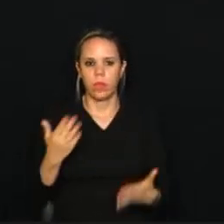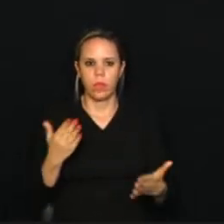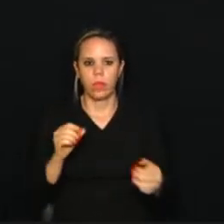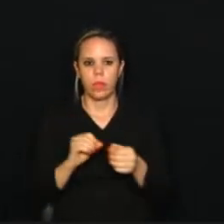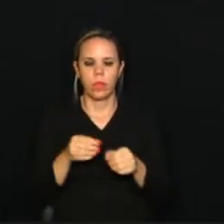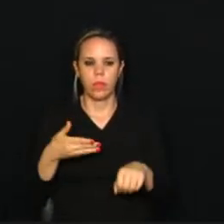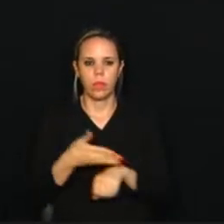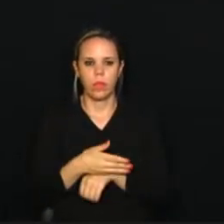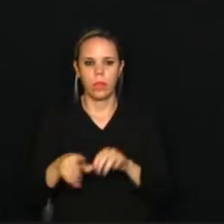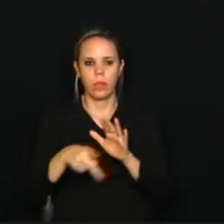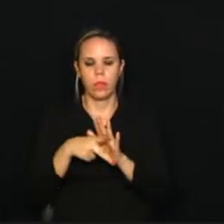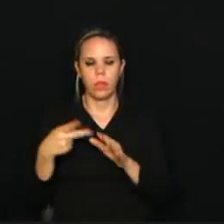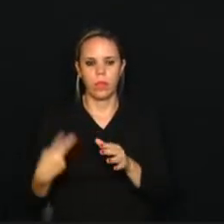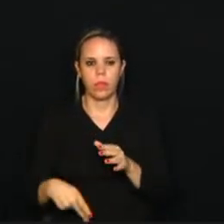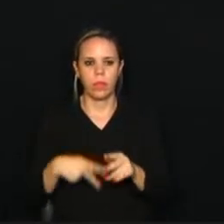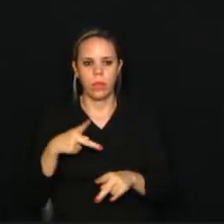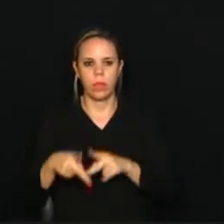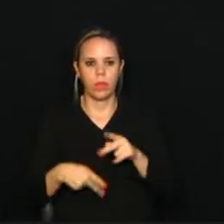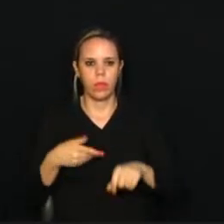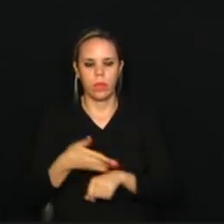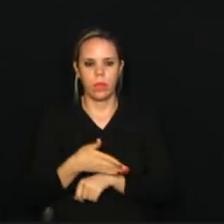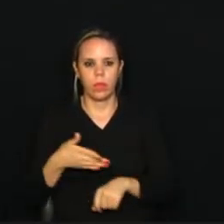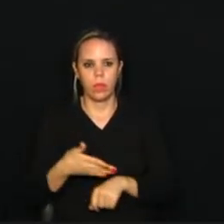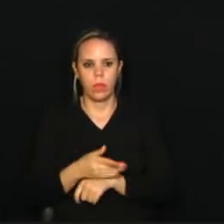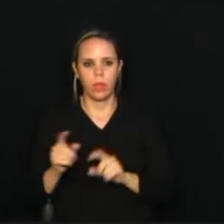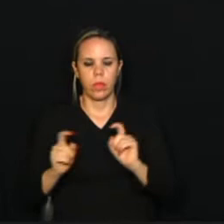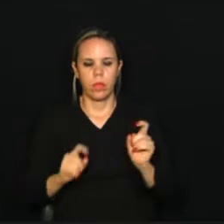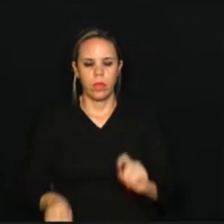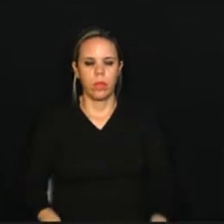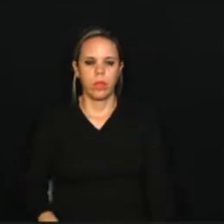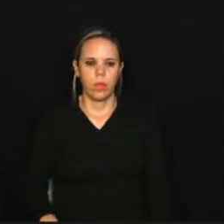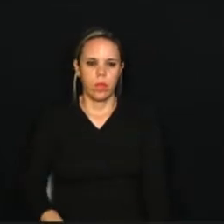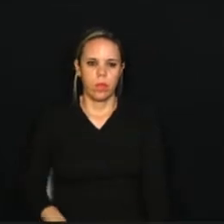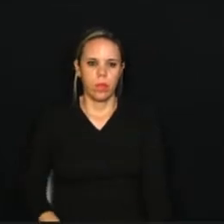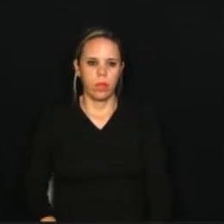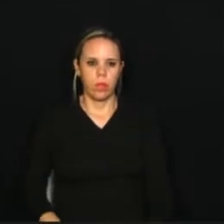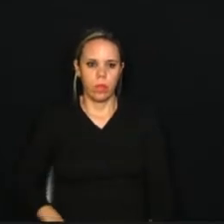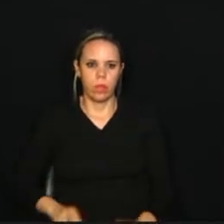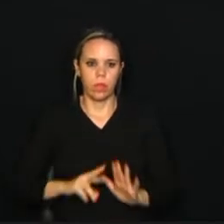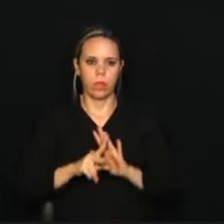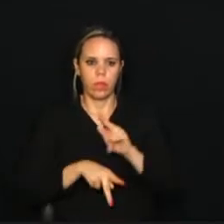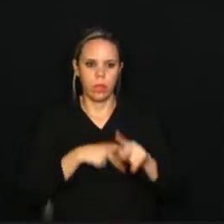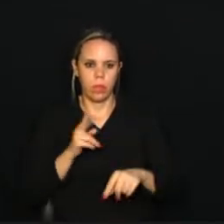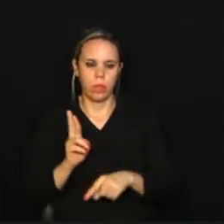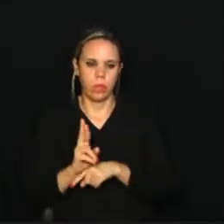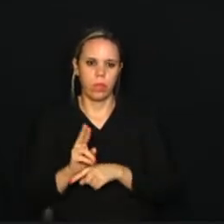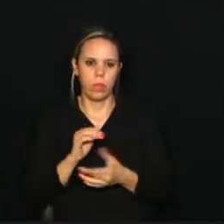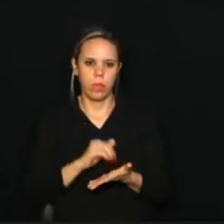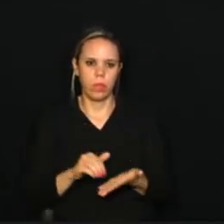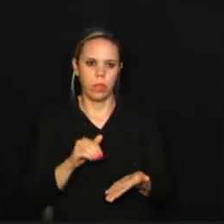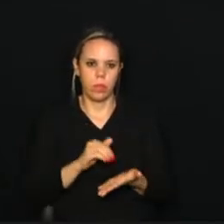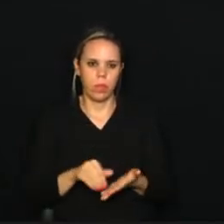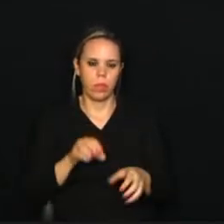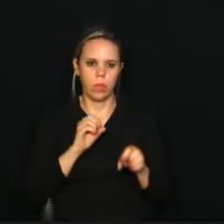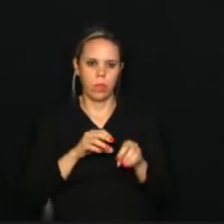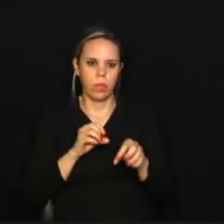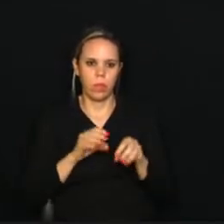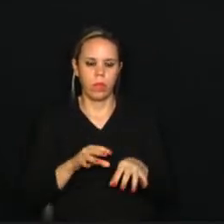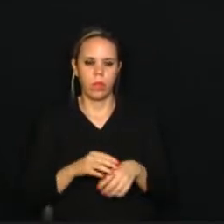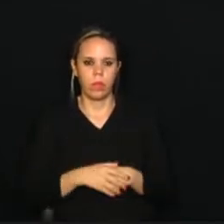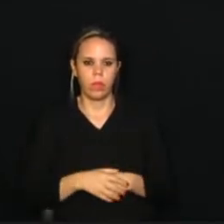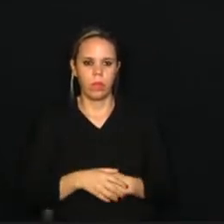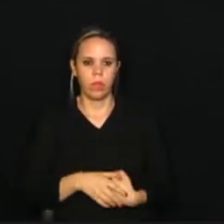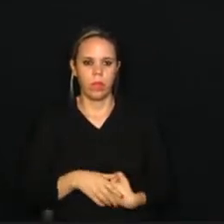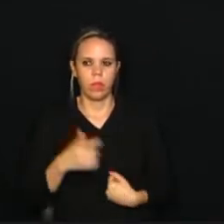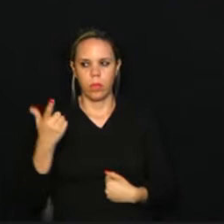parte a própria municipalidade, participa dessas reuniões, com diversos representantes da Secretaria de Educação, eventualmente até